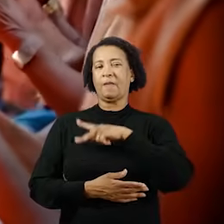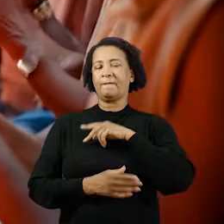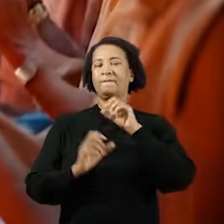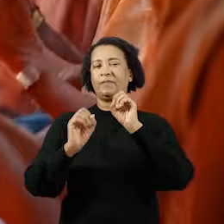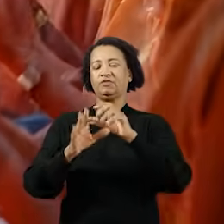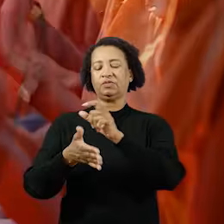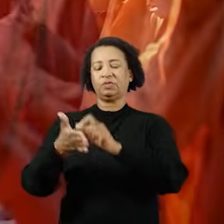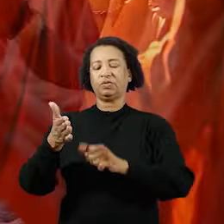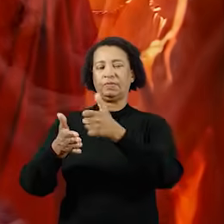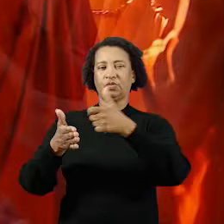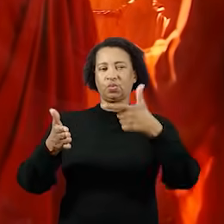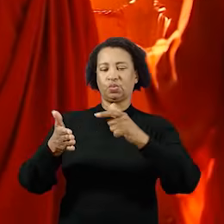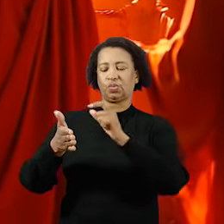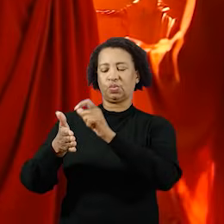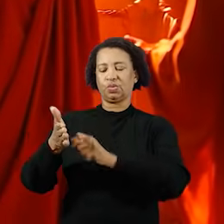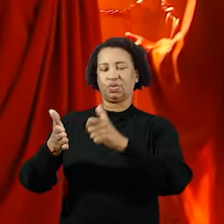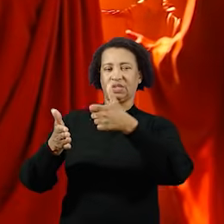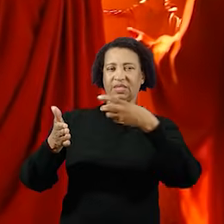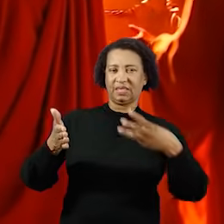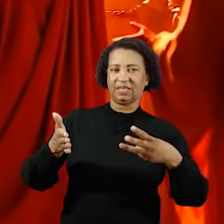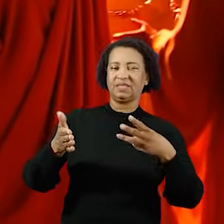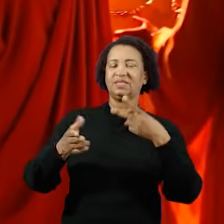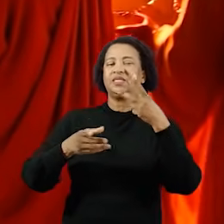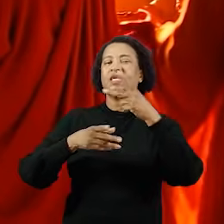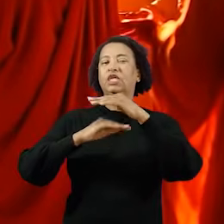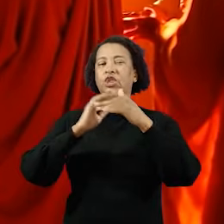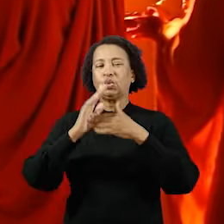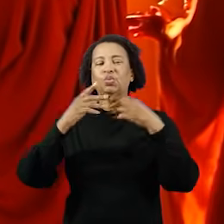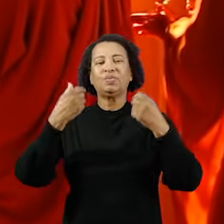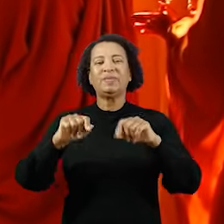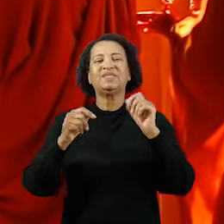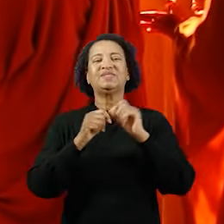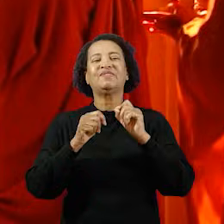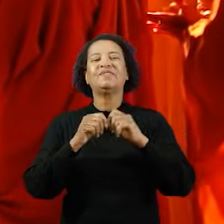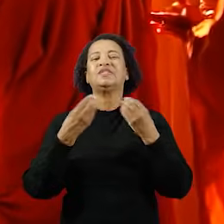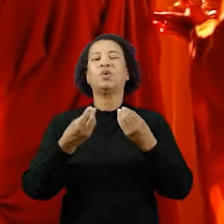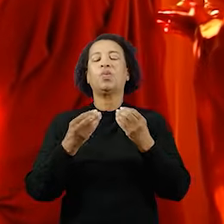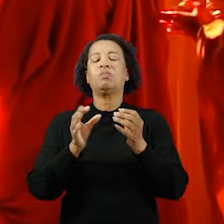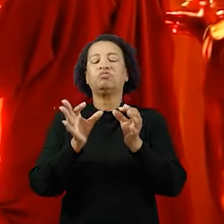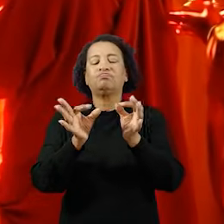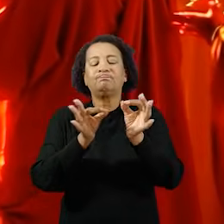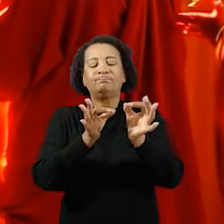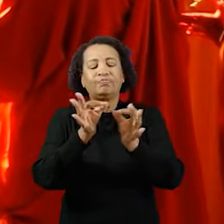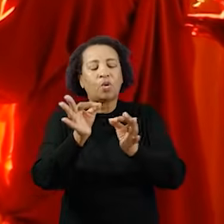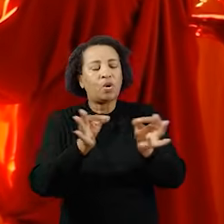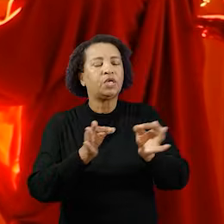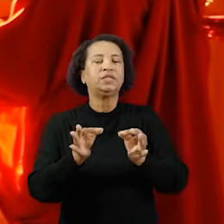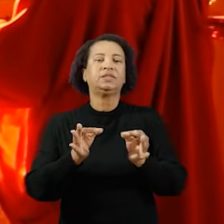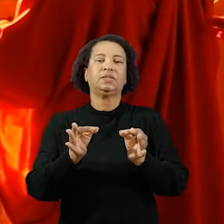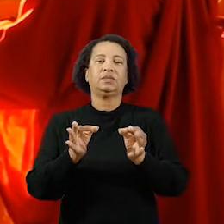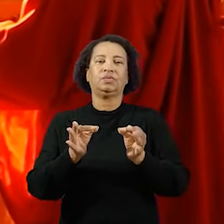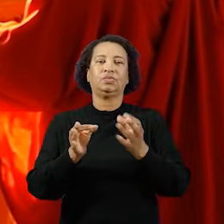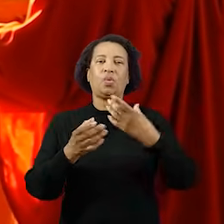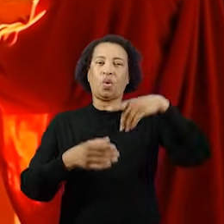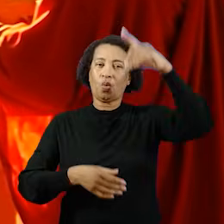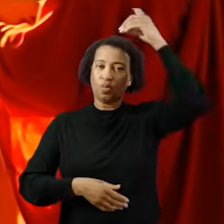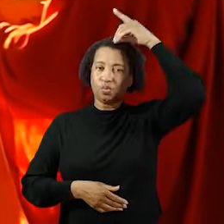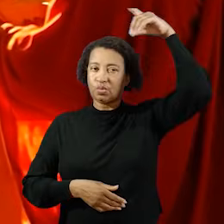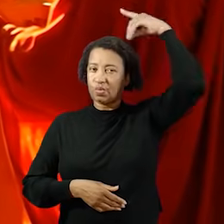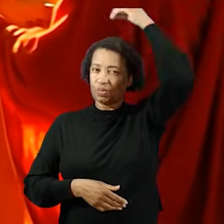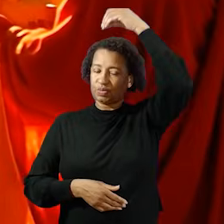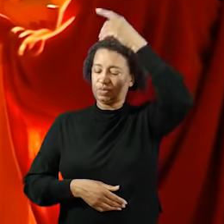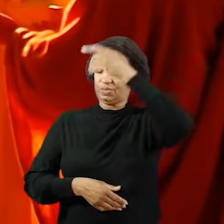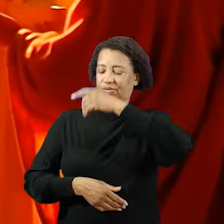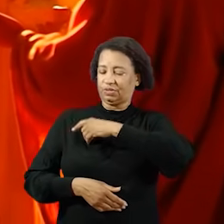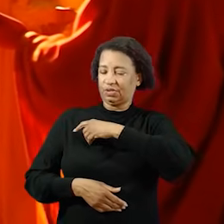12 e 13 é que tudo deve ser feito em ordem. A presença do Espírito Santo e dons espirituais sobre os membros